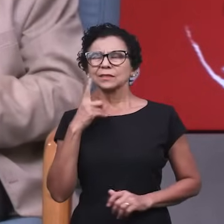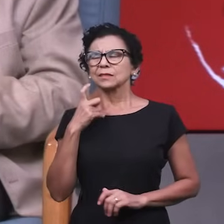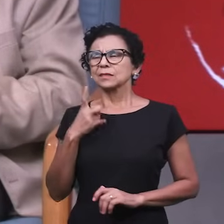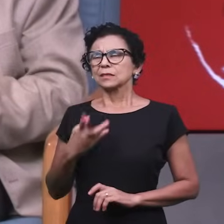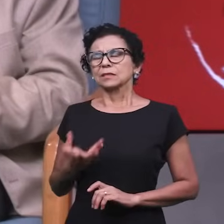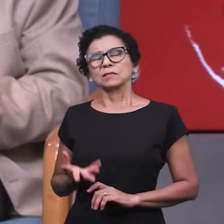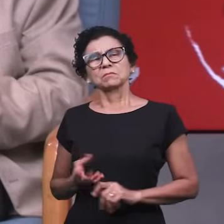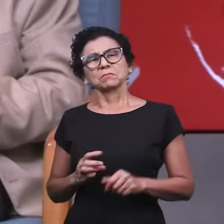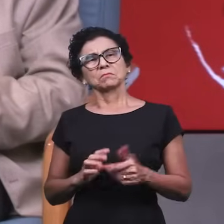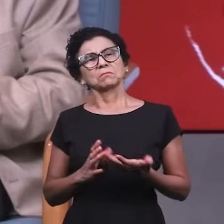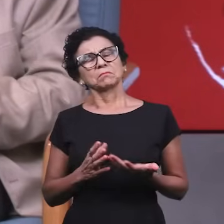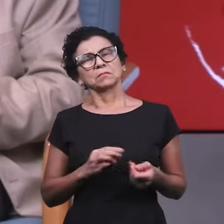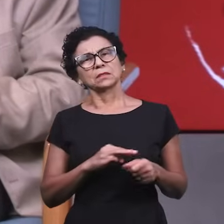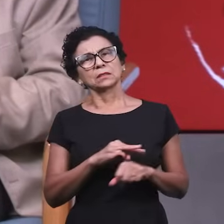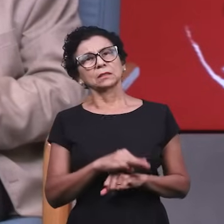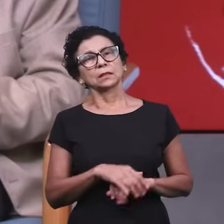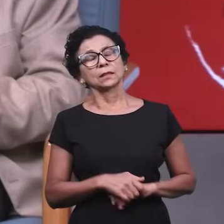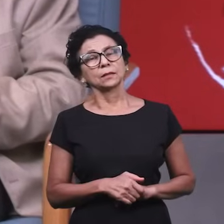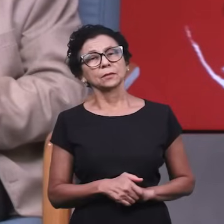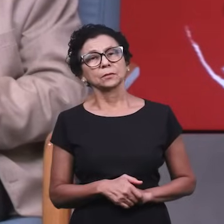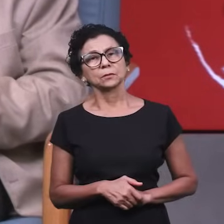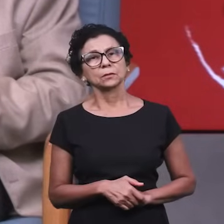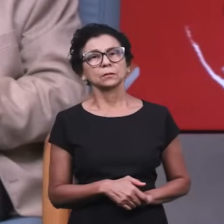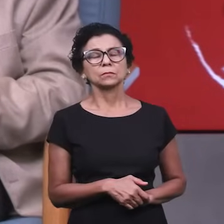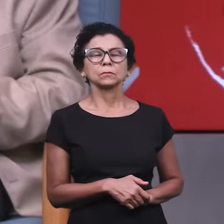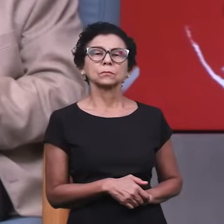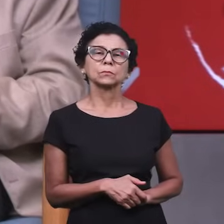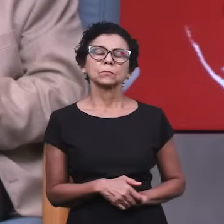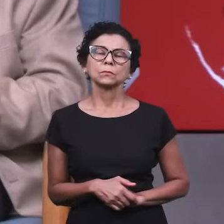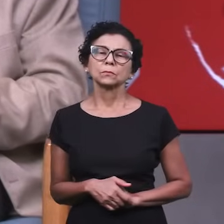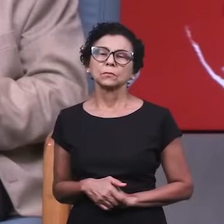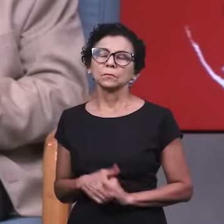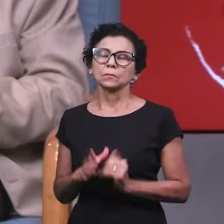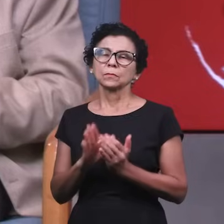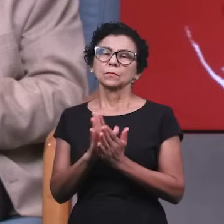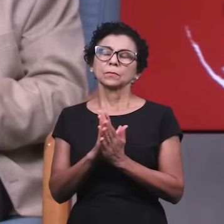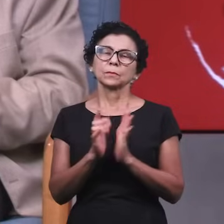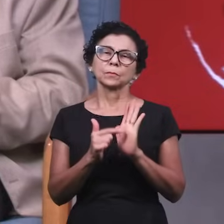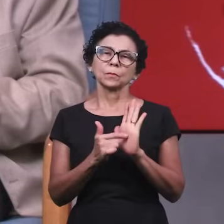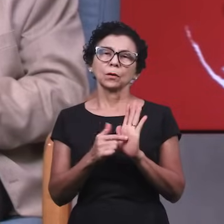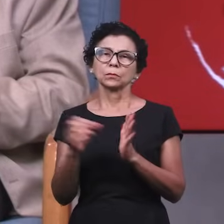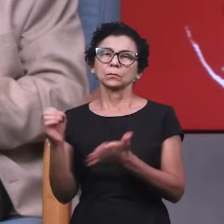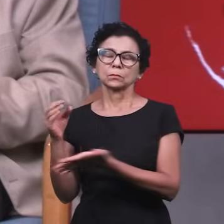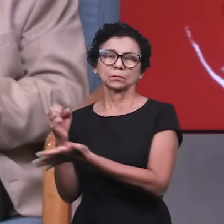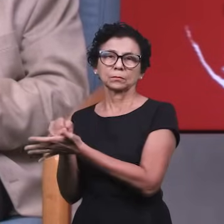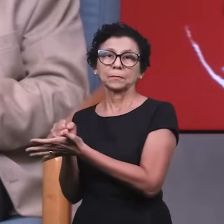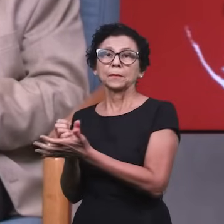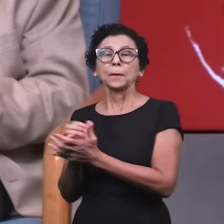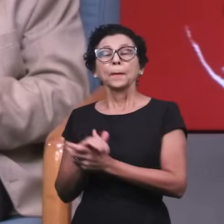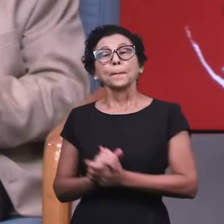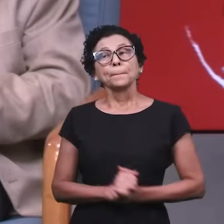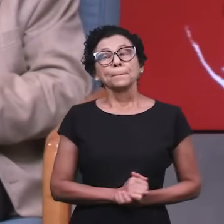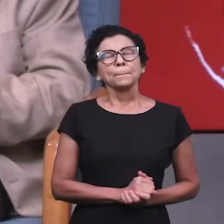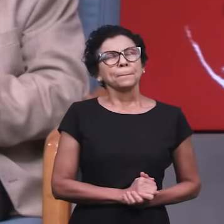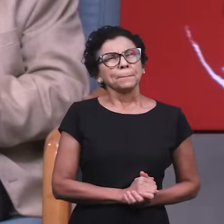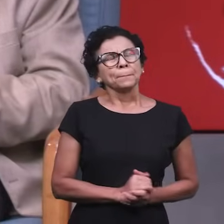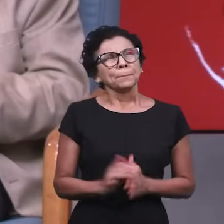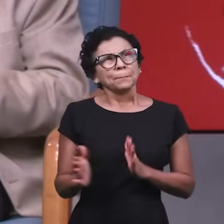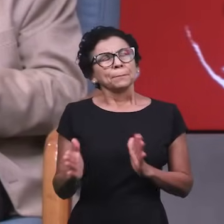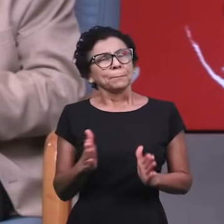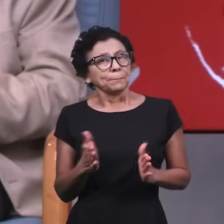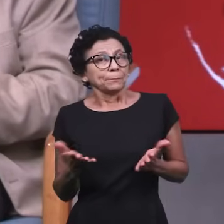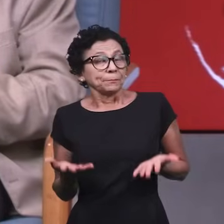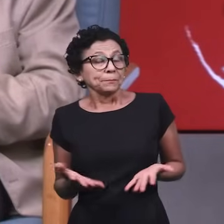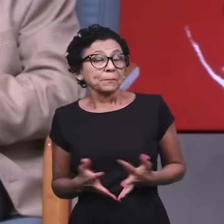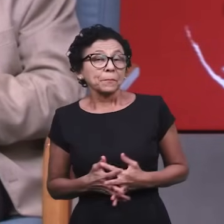Interessante que na história da igreja, descrito no, na própria Bíblia, no Novo Testamento, houve uma época que